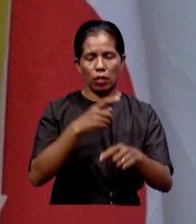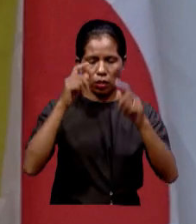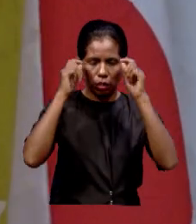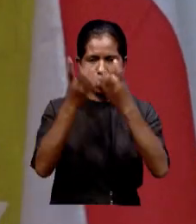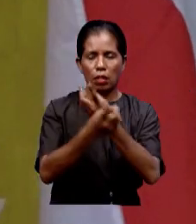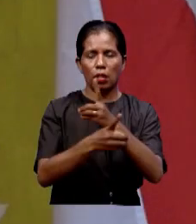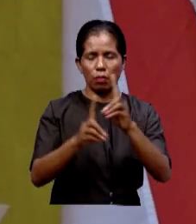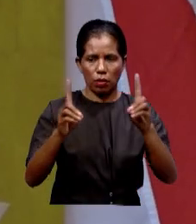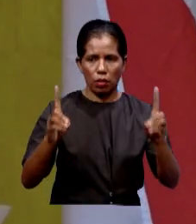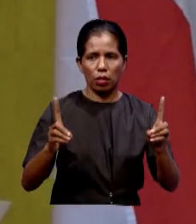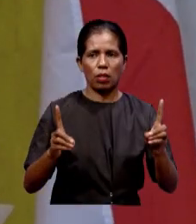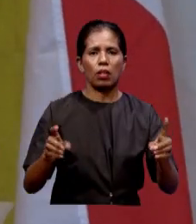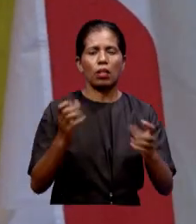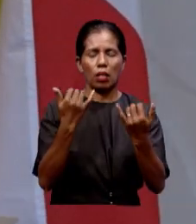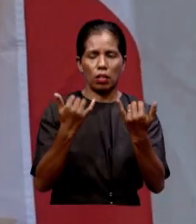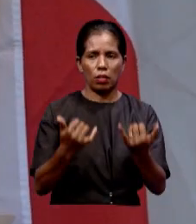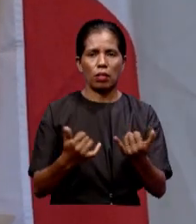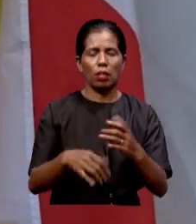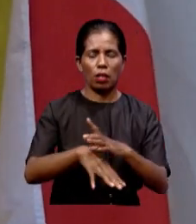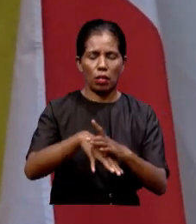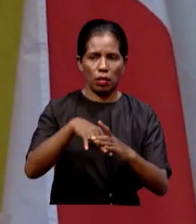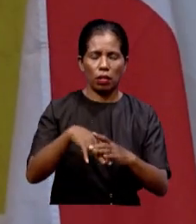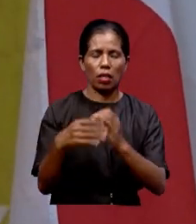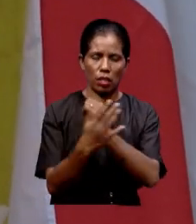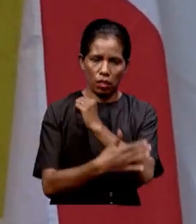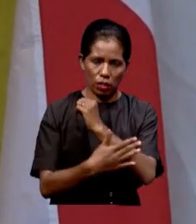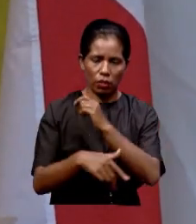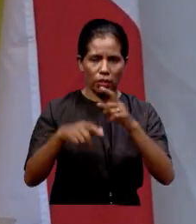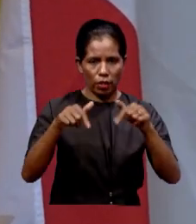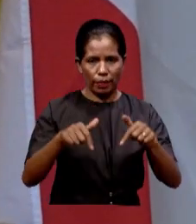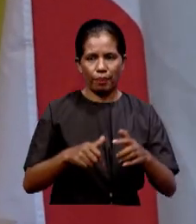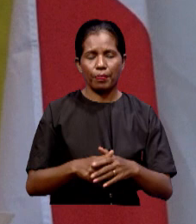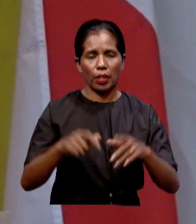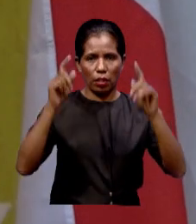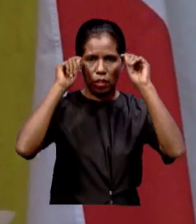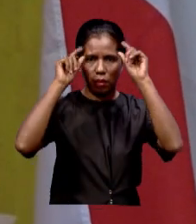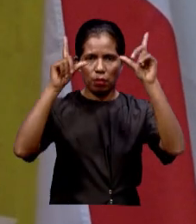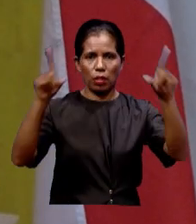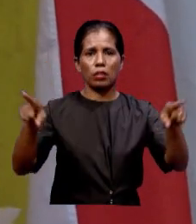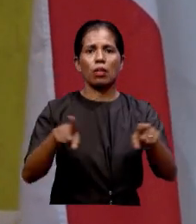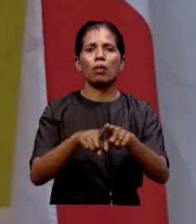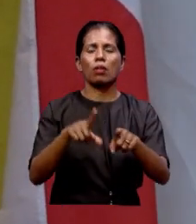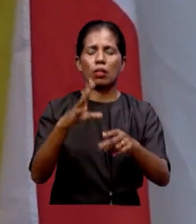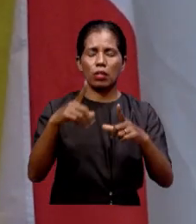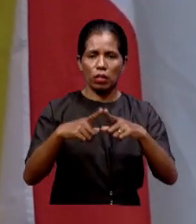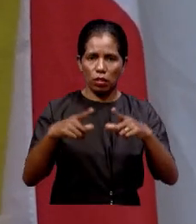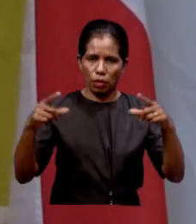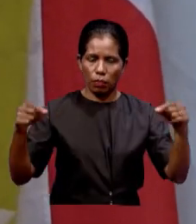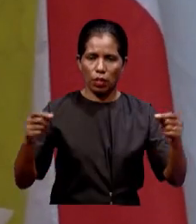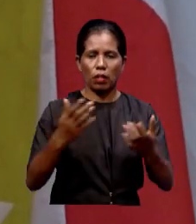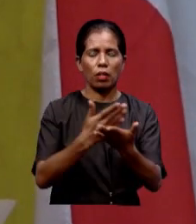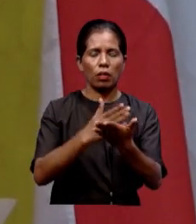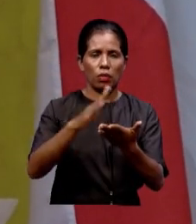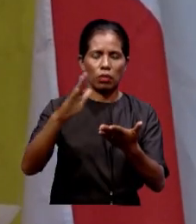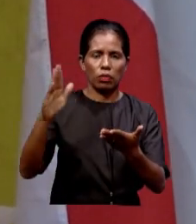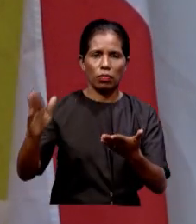democracia nebe hora abut iha pais idane. Timor-Leste no Japan fahe